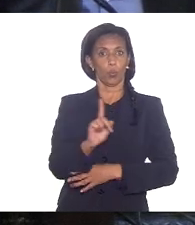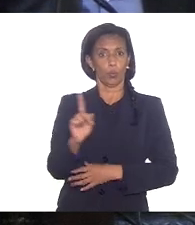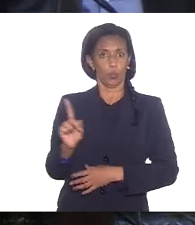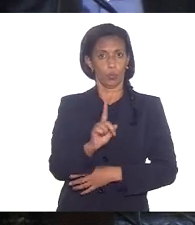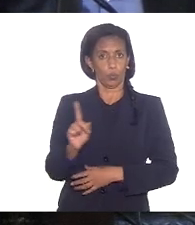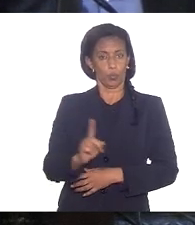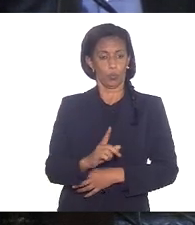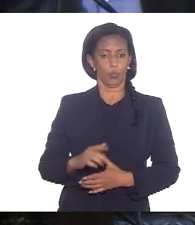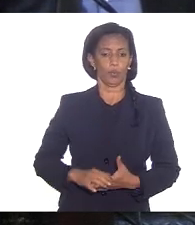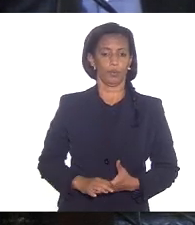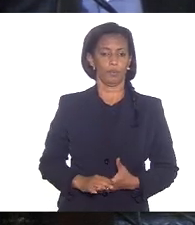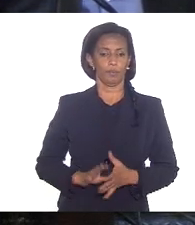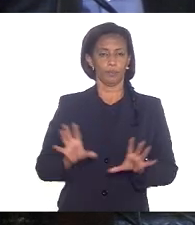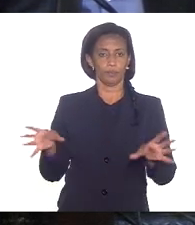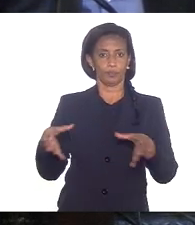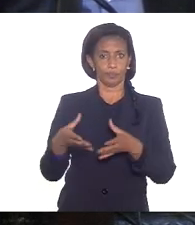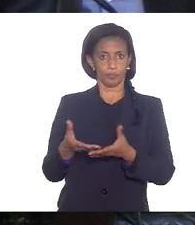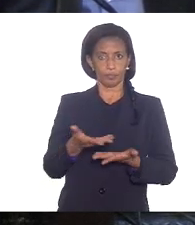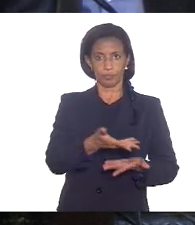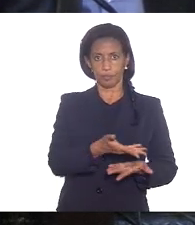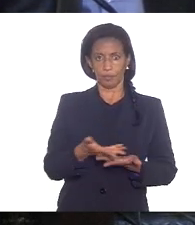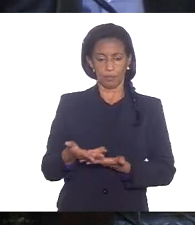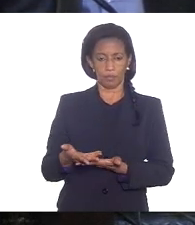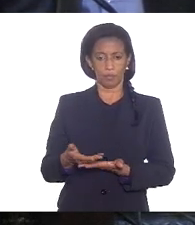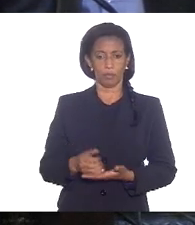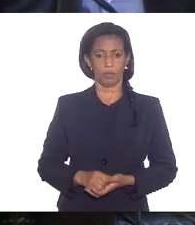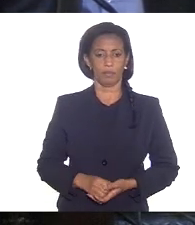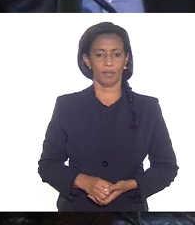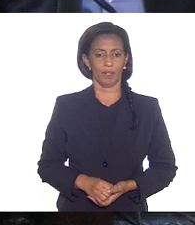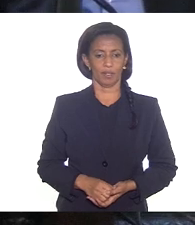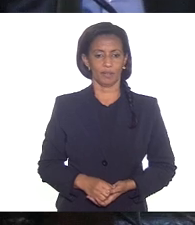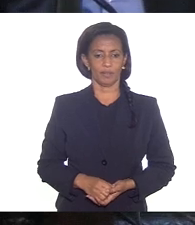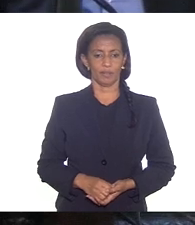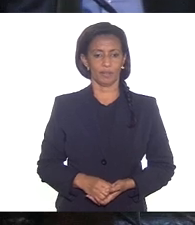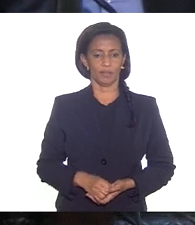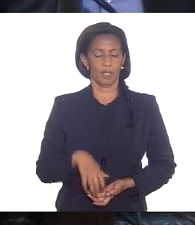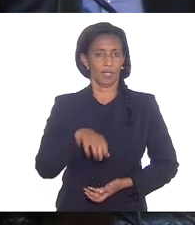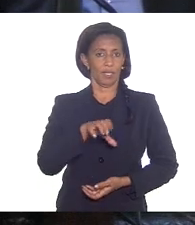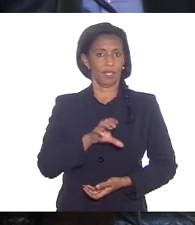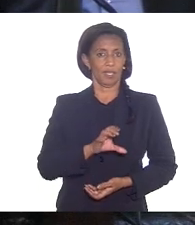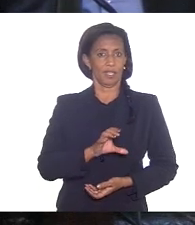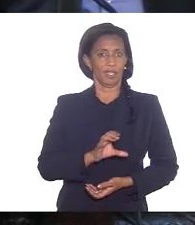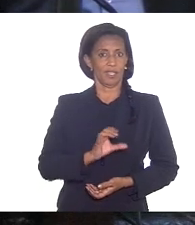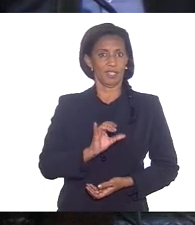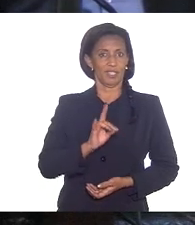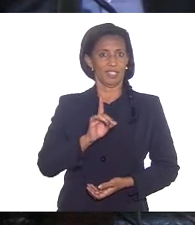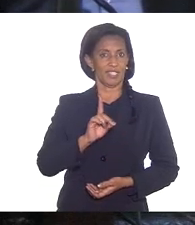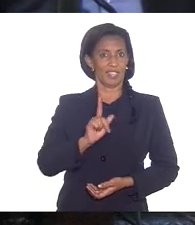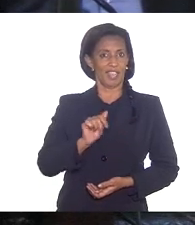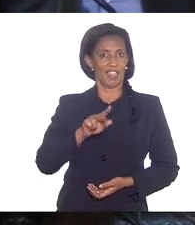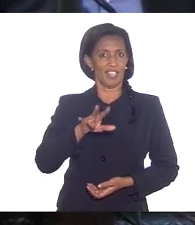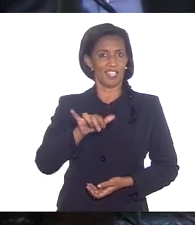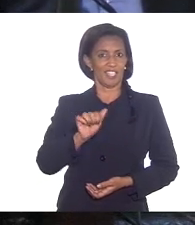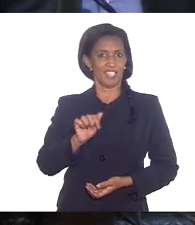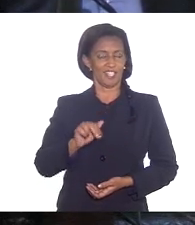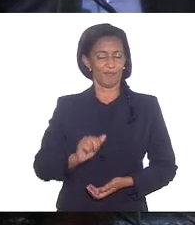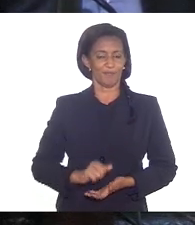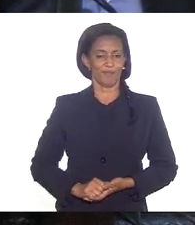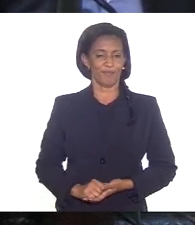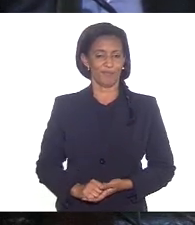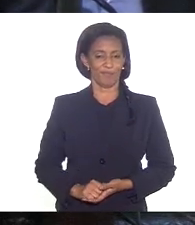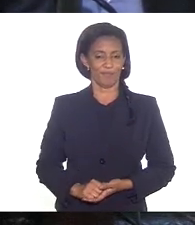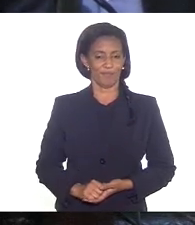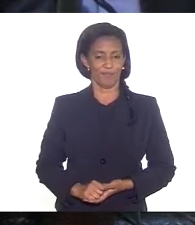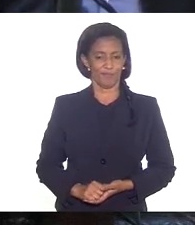isso para encaminhar pela bancada do cidadania nosso de cano